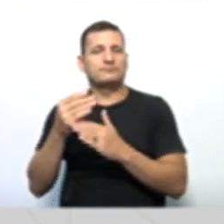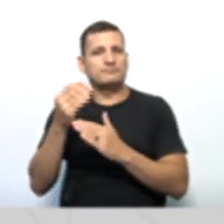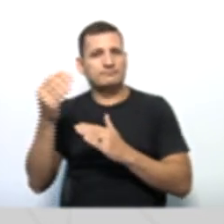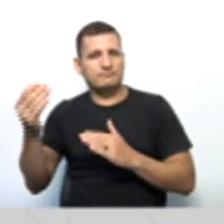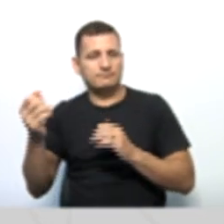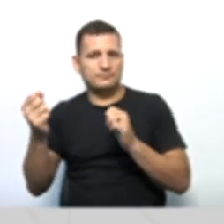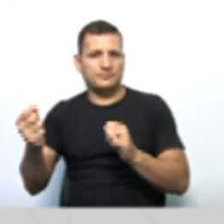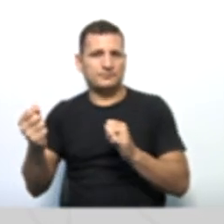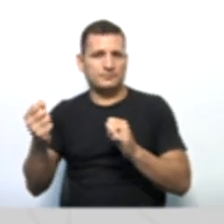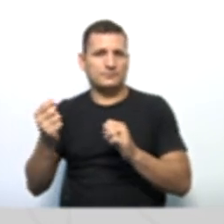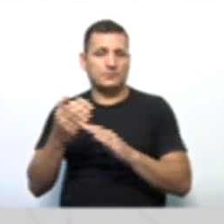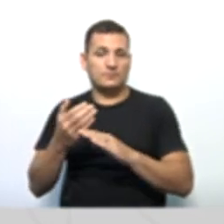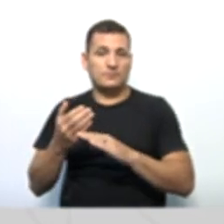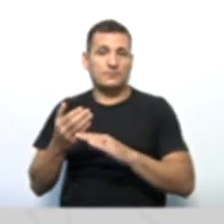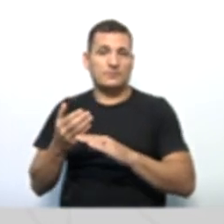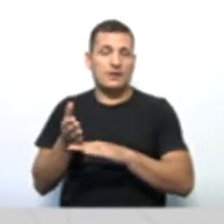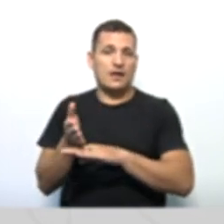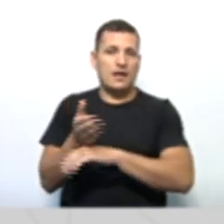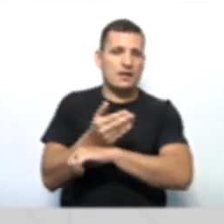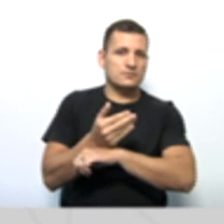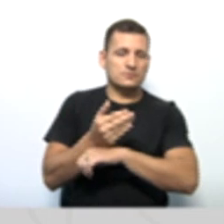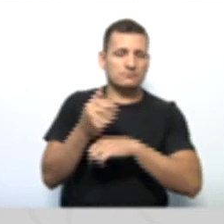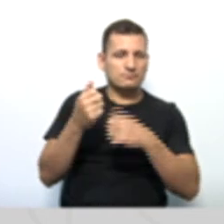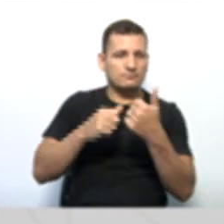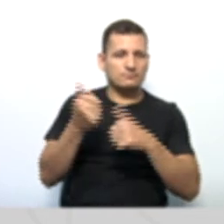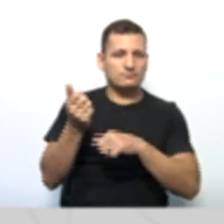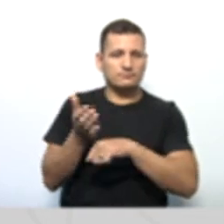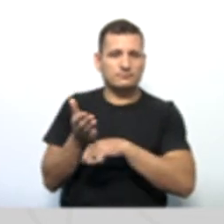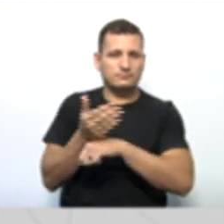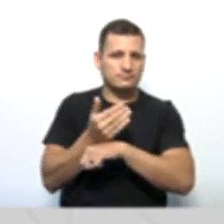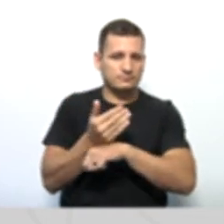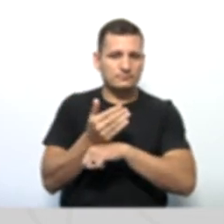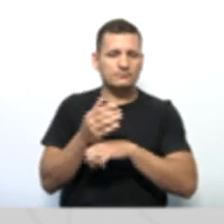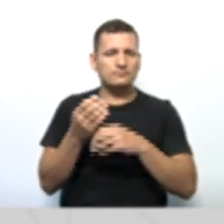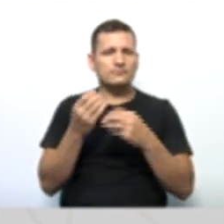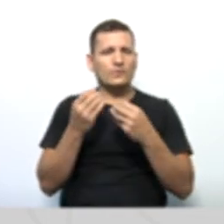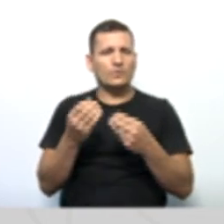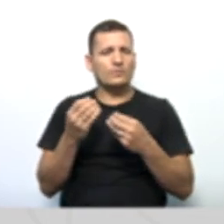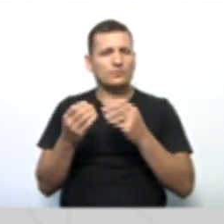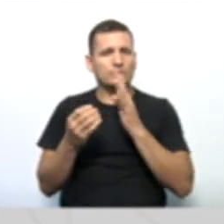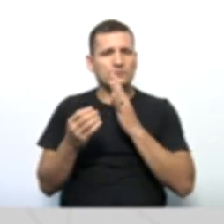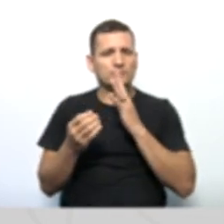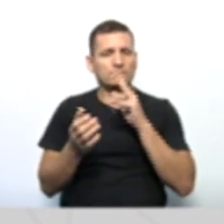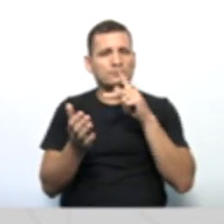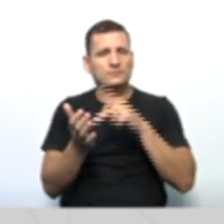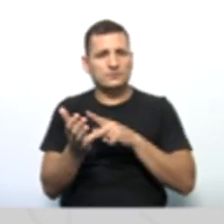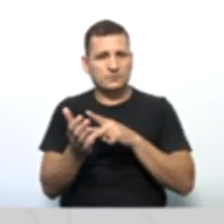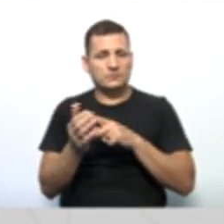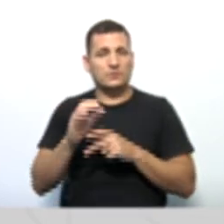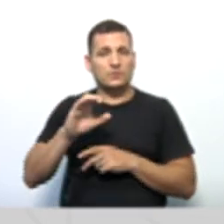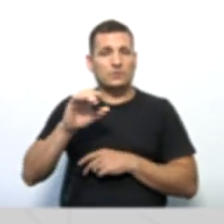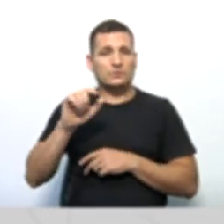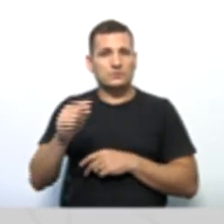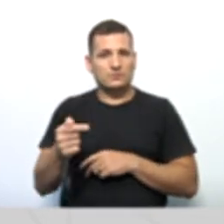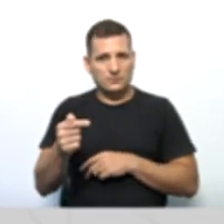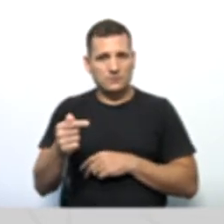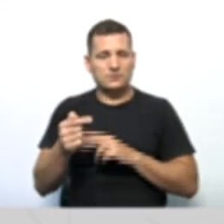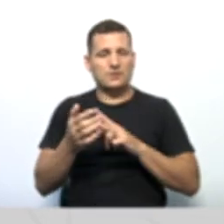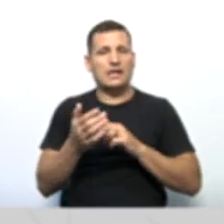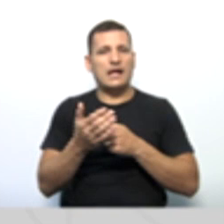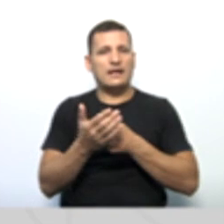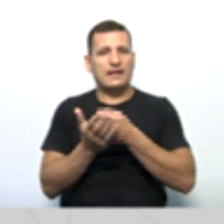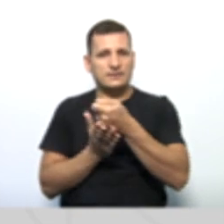uma avaliação prévia. Como só podemos conhecer de fato as consequências após a ação ter sido